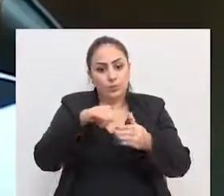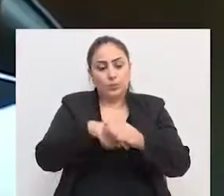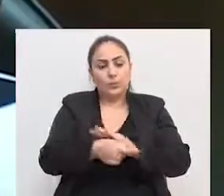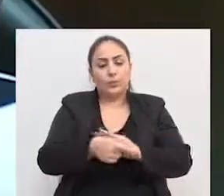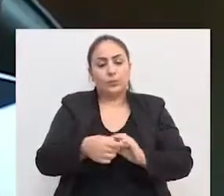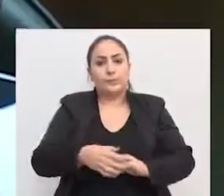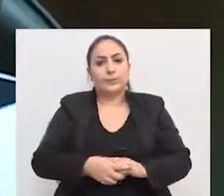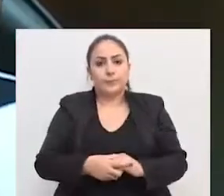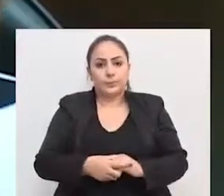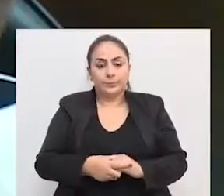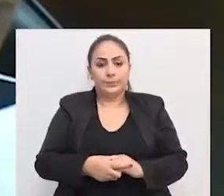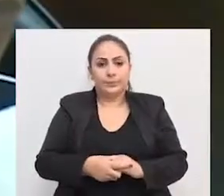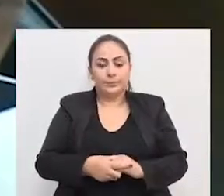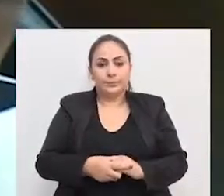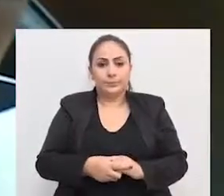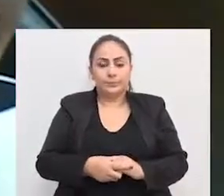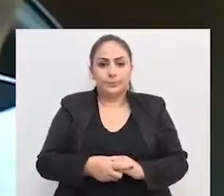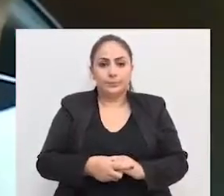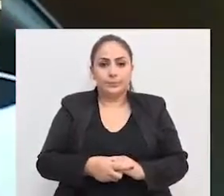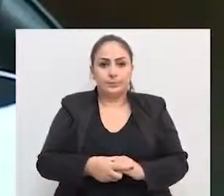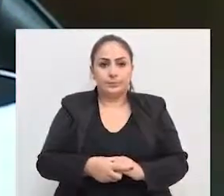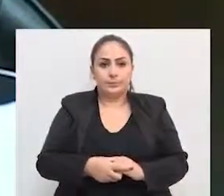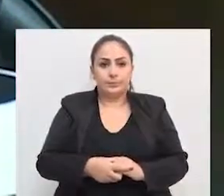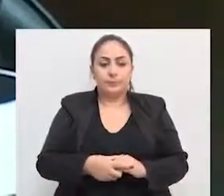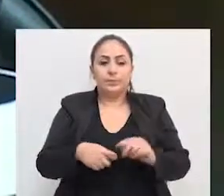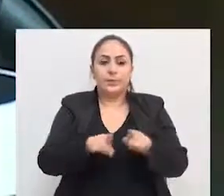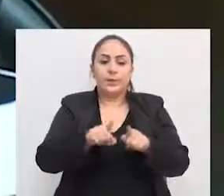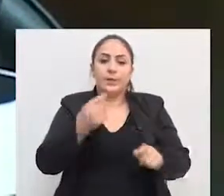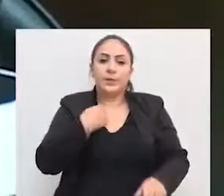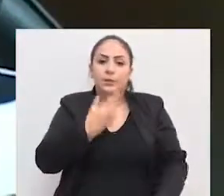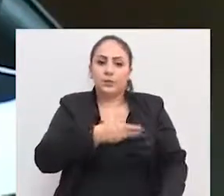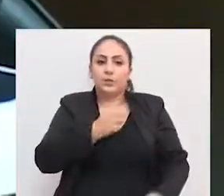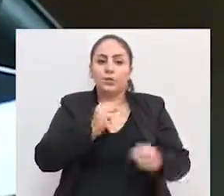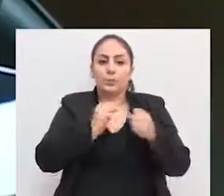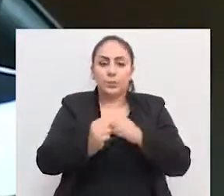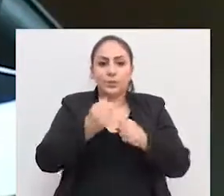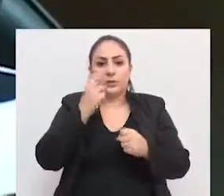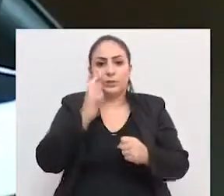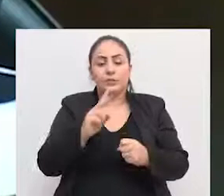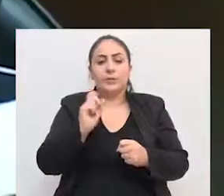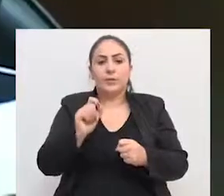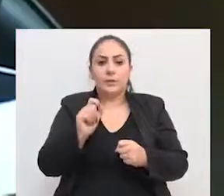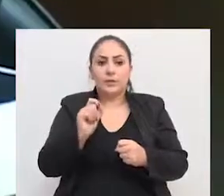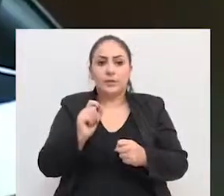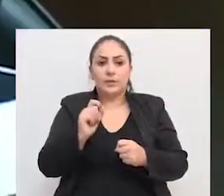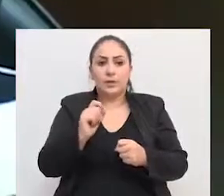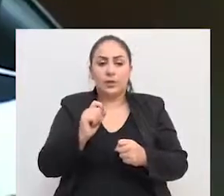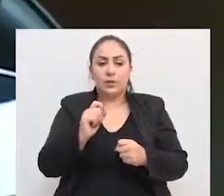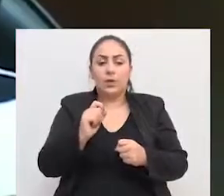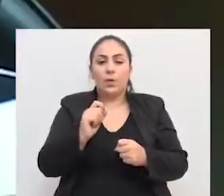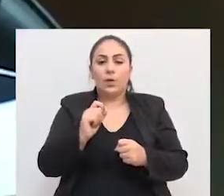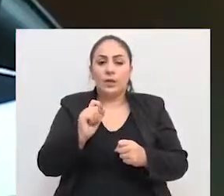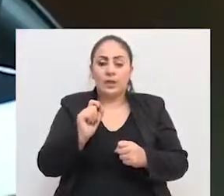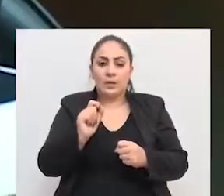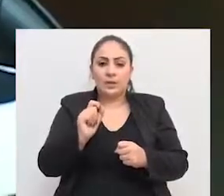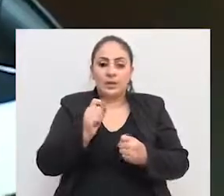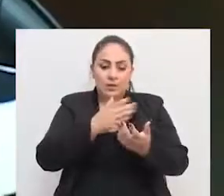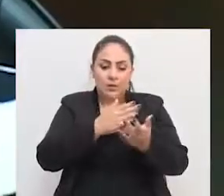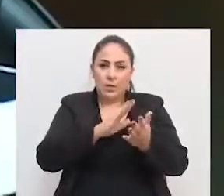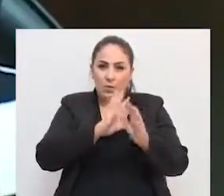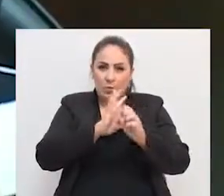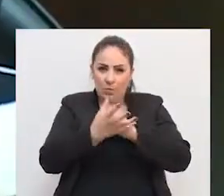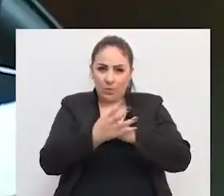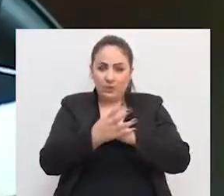muito intensa, muito clara, né? Então, a gente pode prever que o coronavírus vai ter